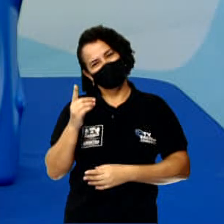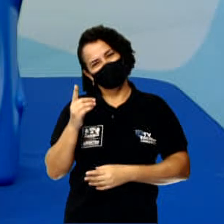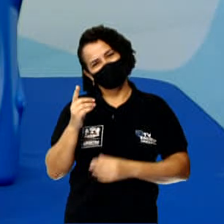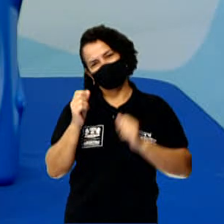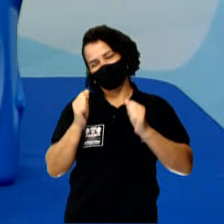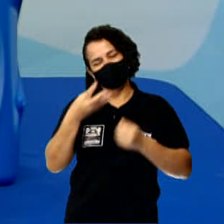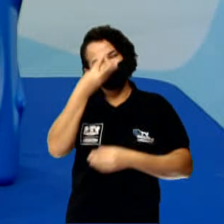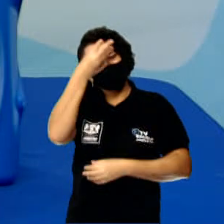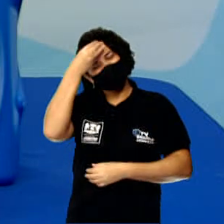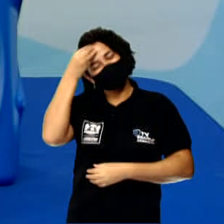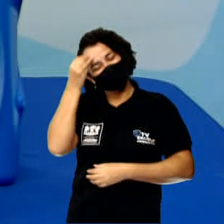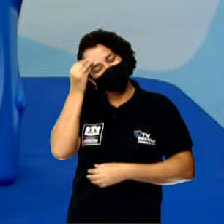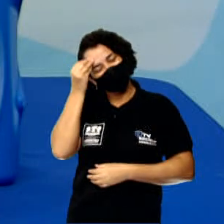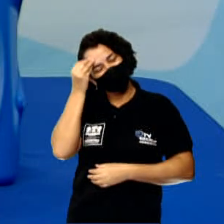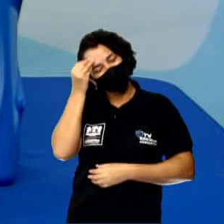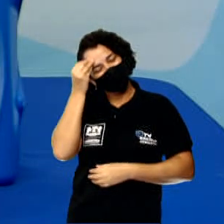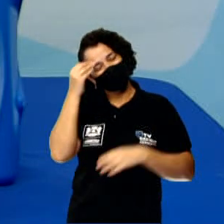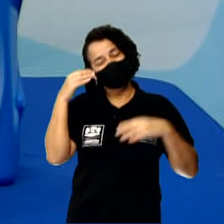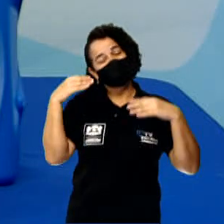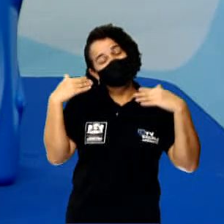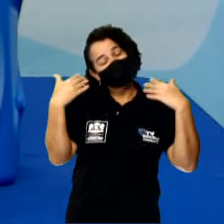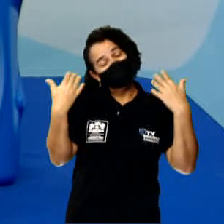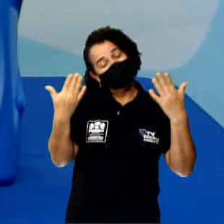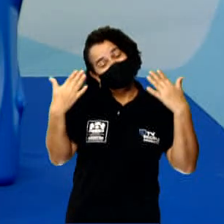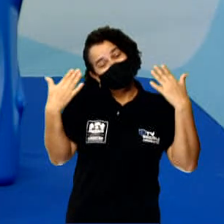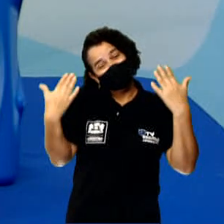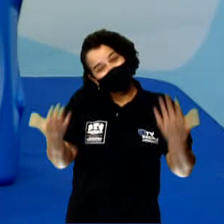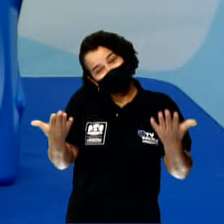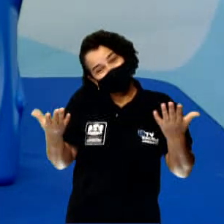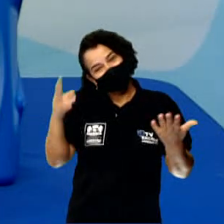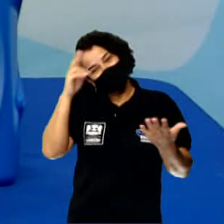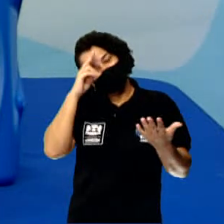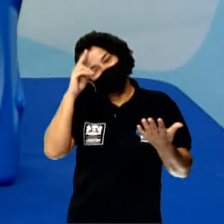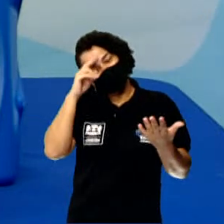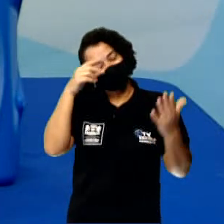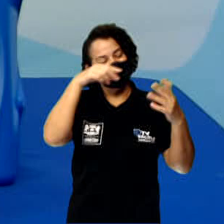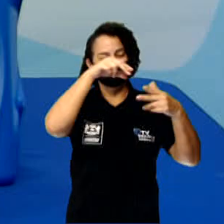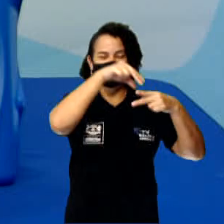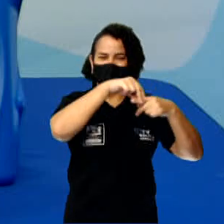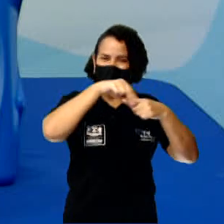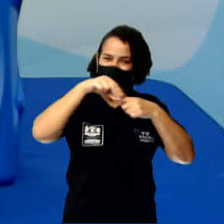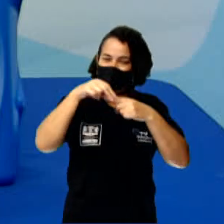pôde esquecer. E assim, assim, a história deste folheto